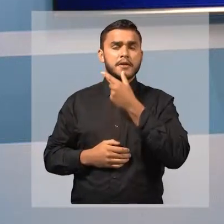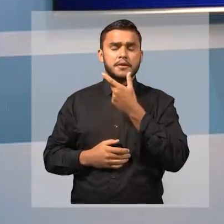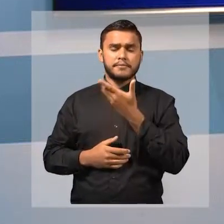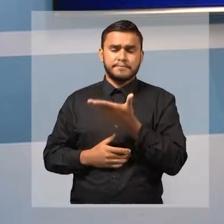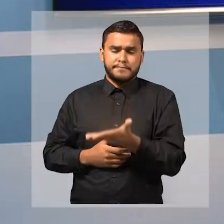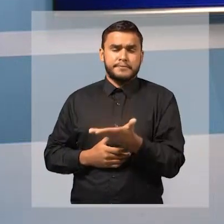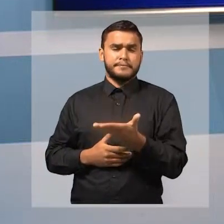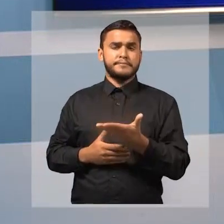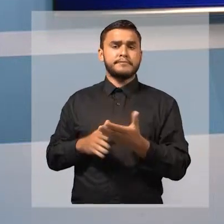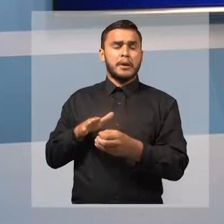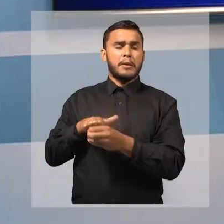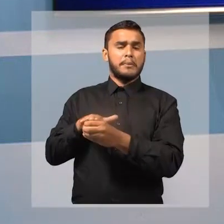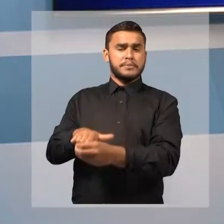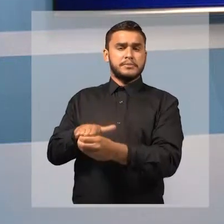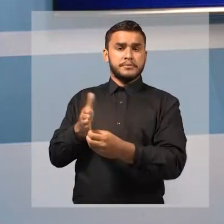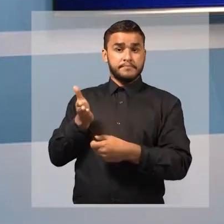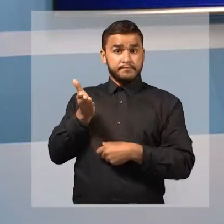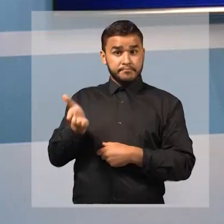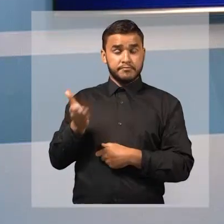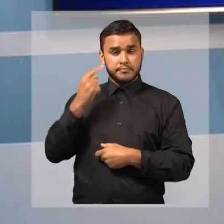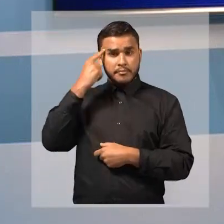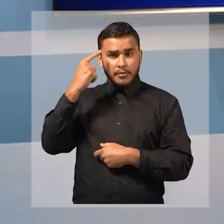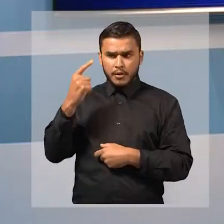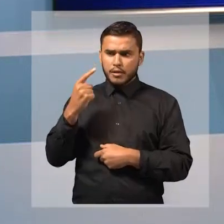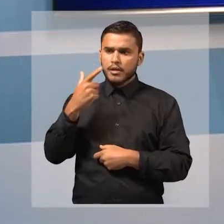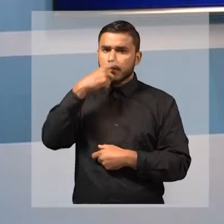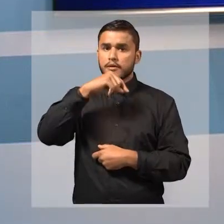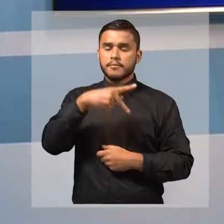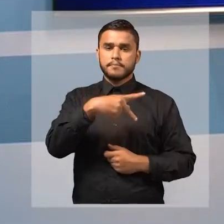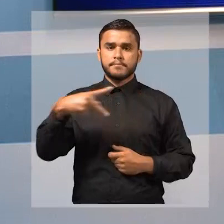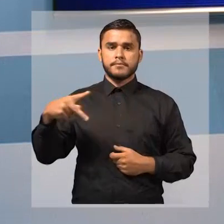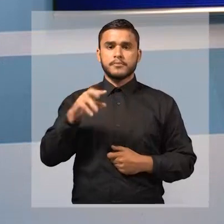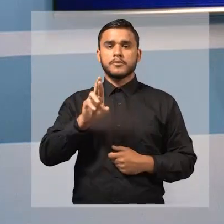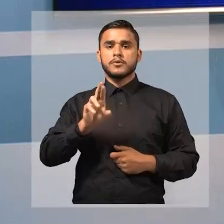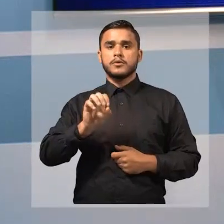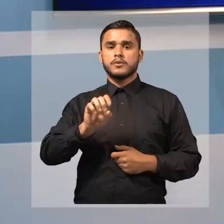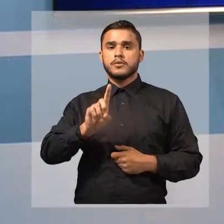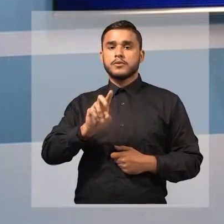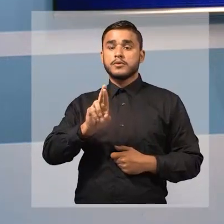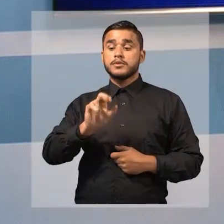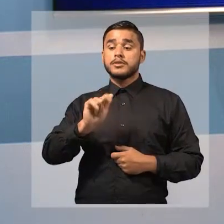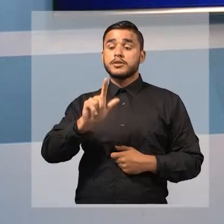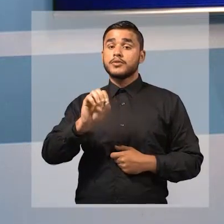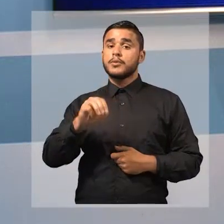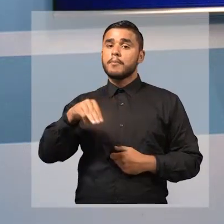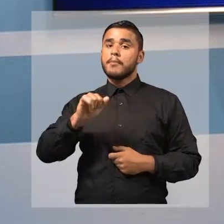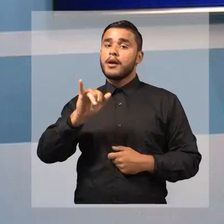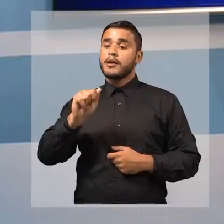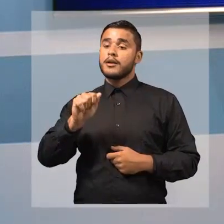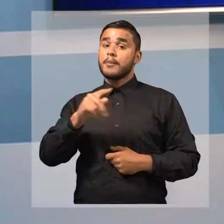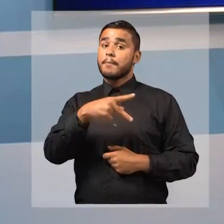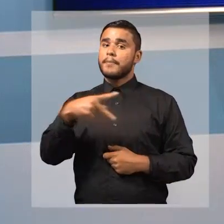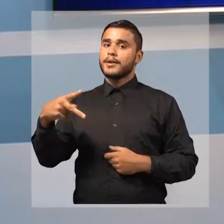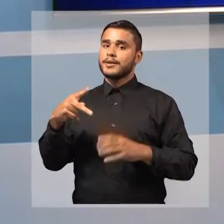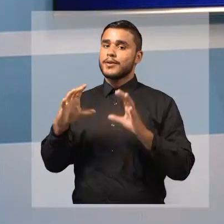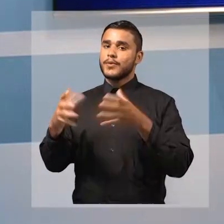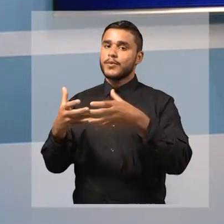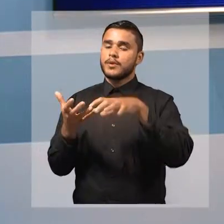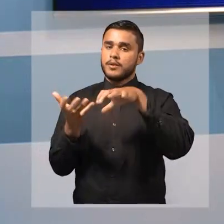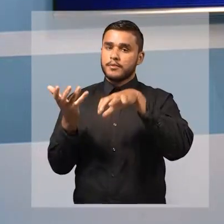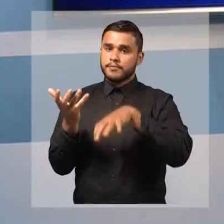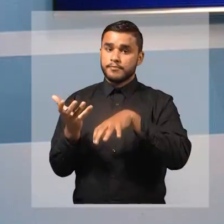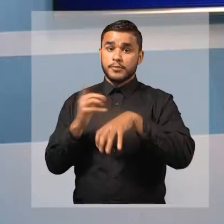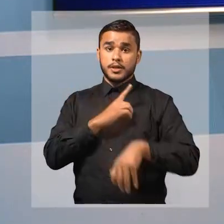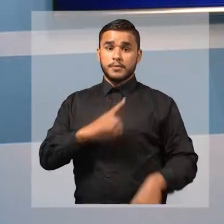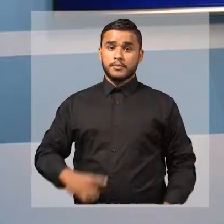forma, depreciativas contra o presidente da Câmara dos Deputados, Rodrigo Maia, e, do outro lado, a reação